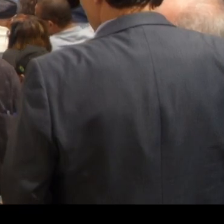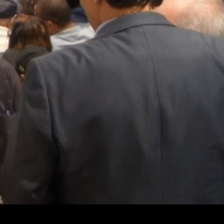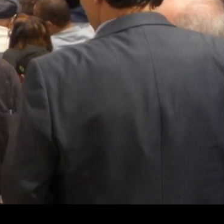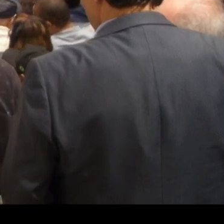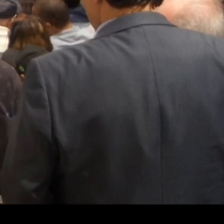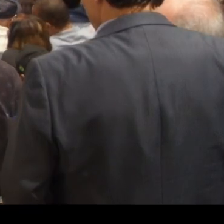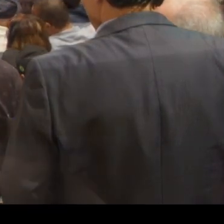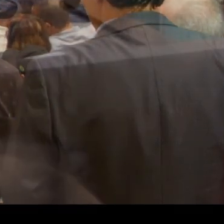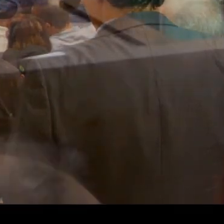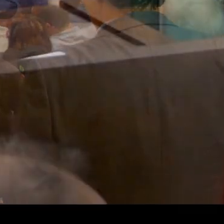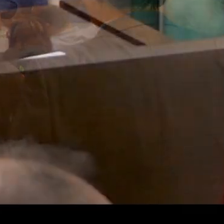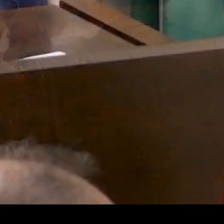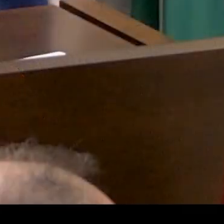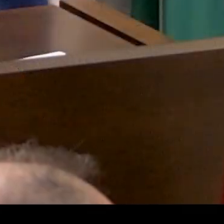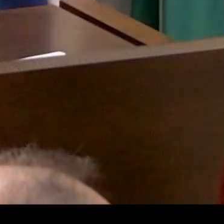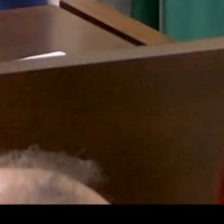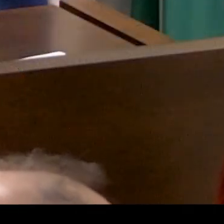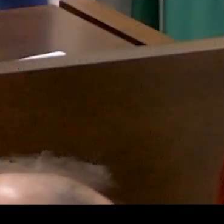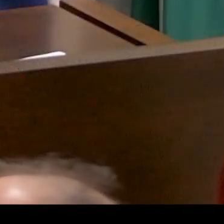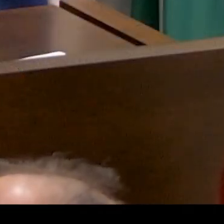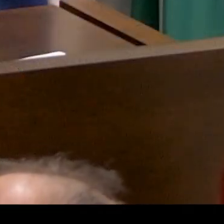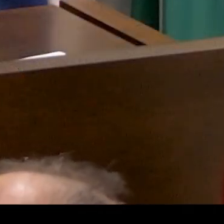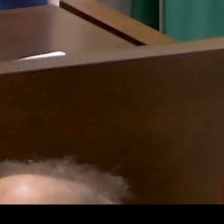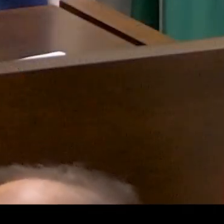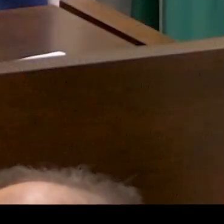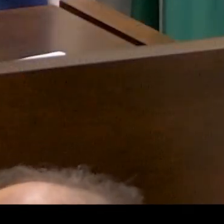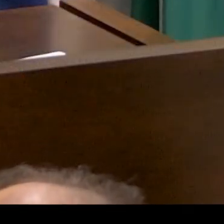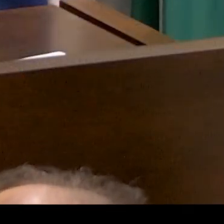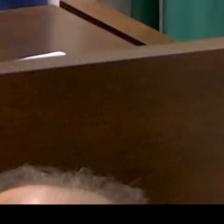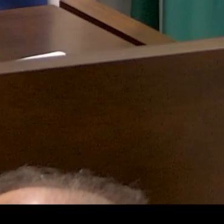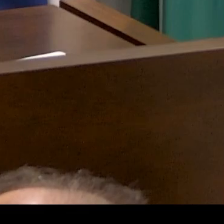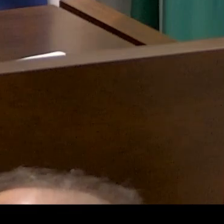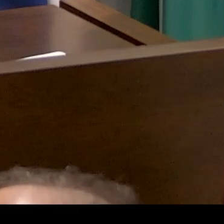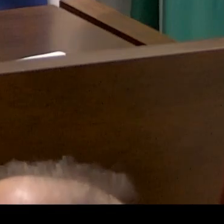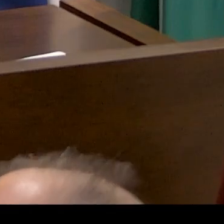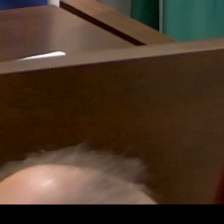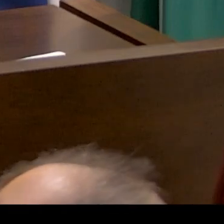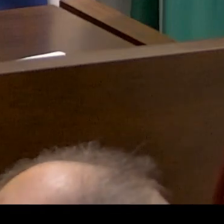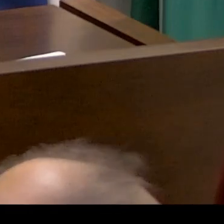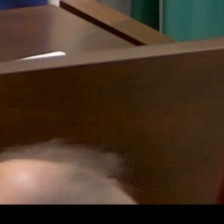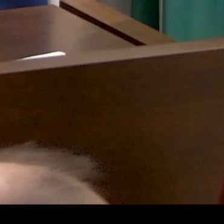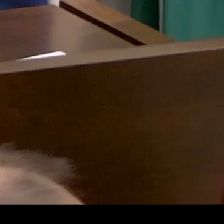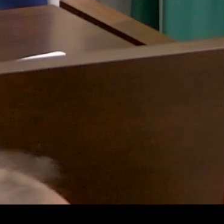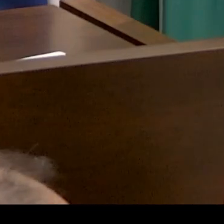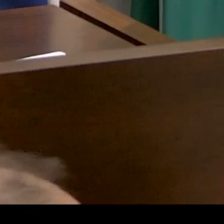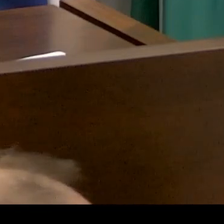Já transmitindo esse evento, TV Alep, canal 10.2, já no ar,